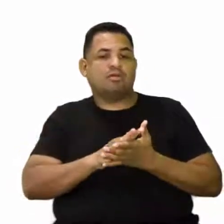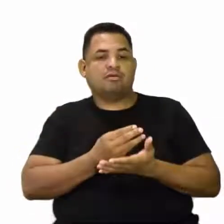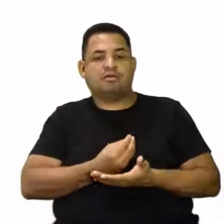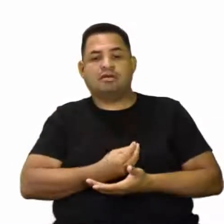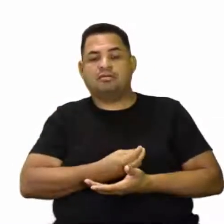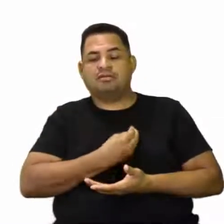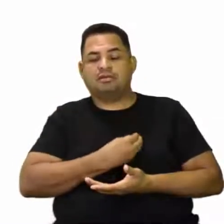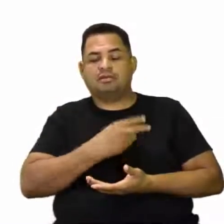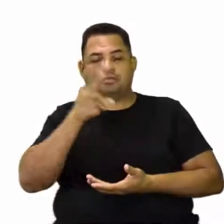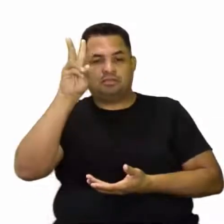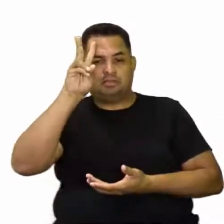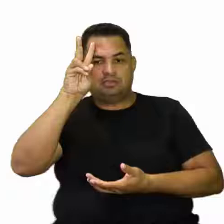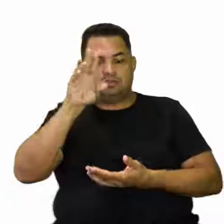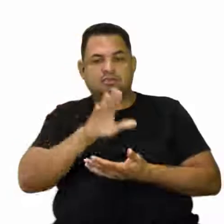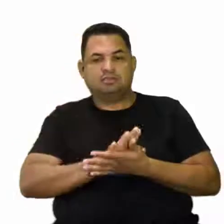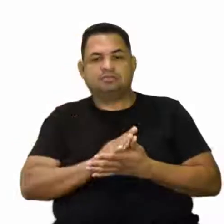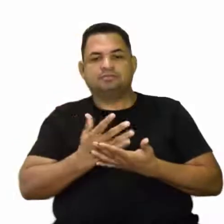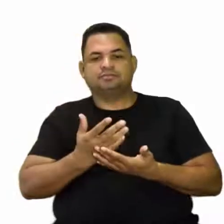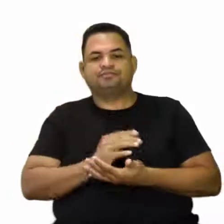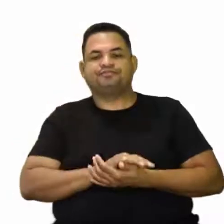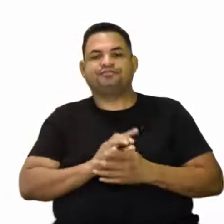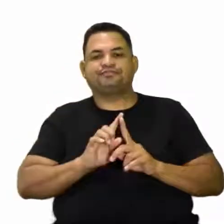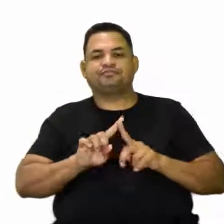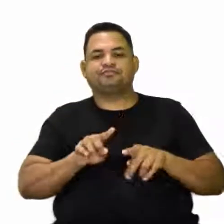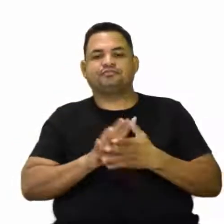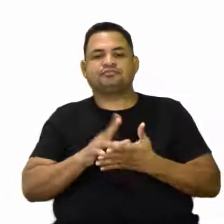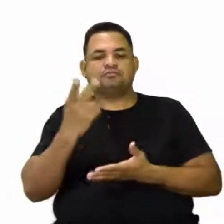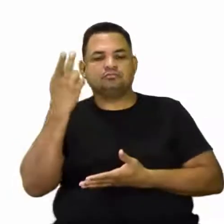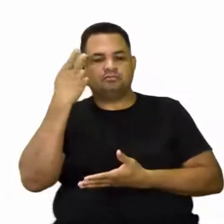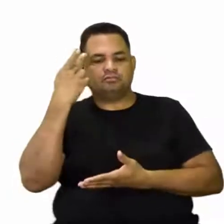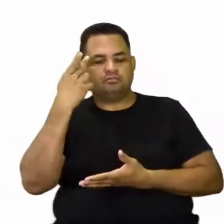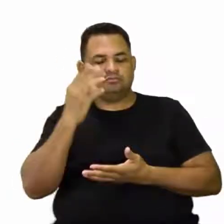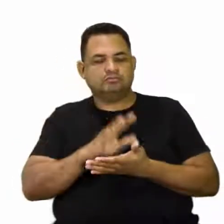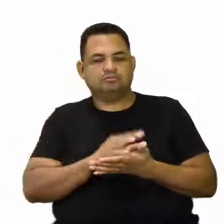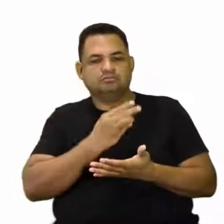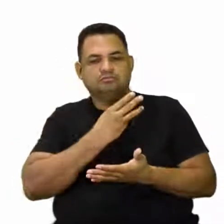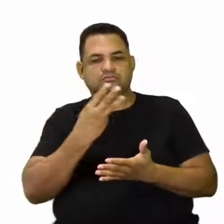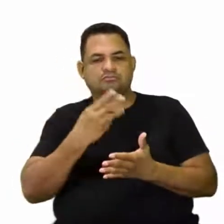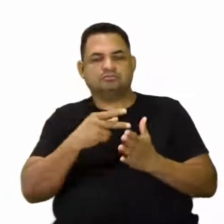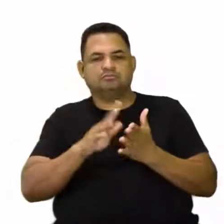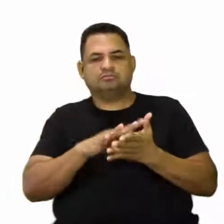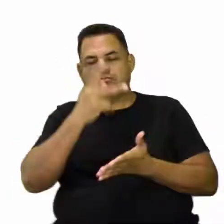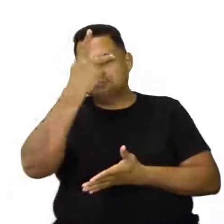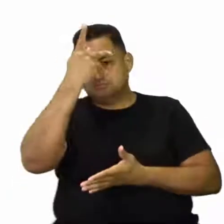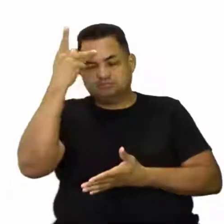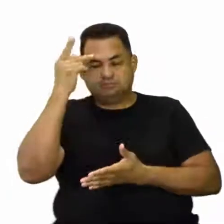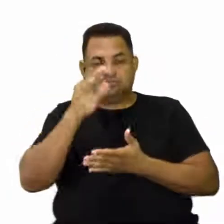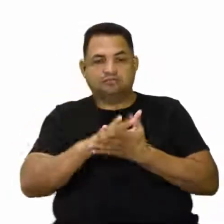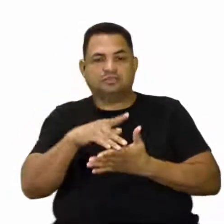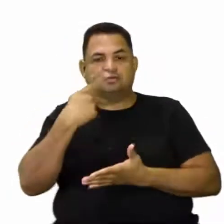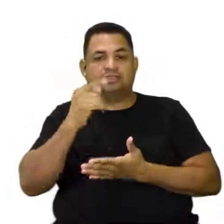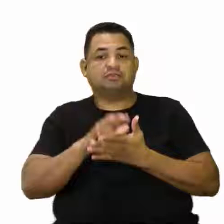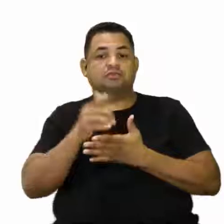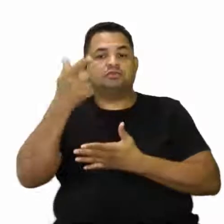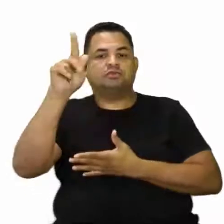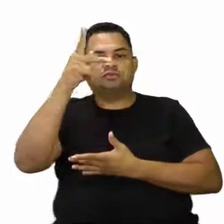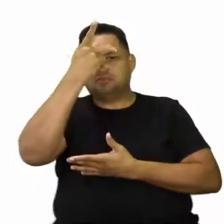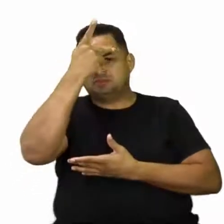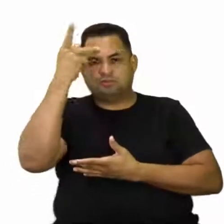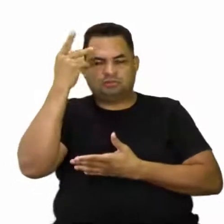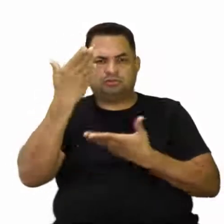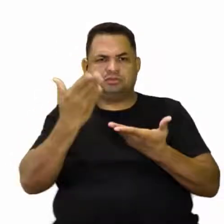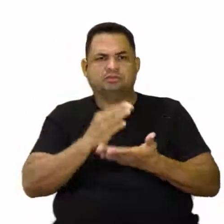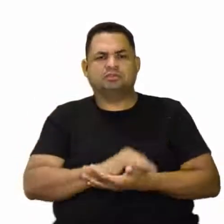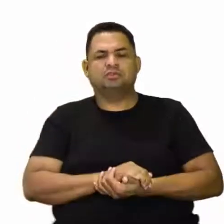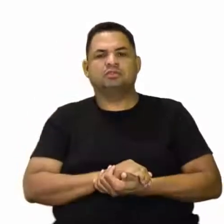primeira pessoa. Mas normalmente é escrita em terceira pessoa porque você está falando de alguém. Isso.